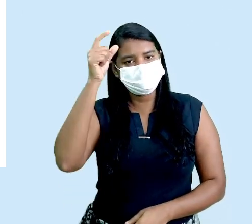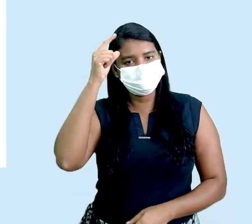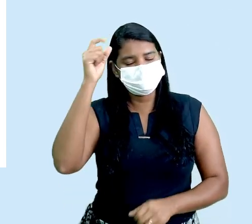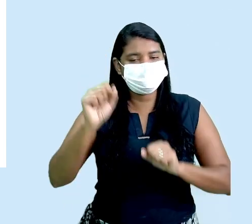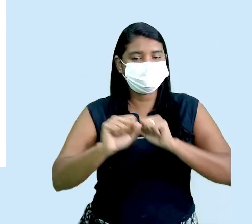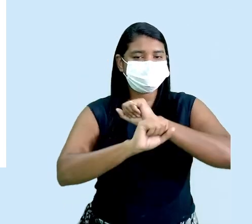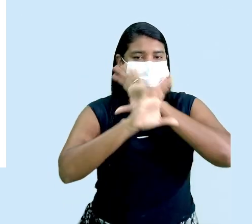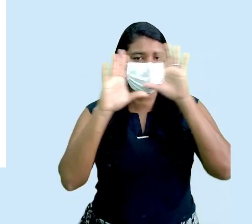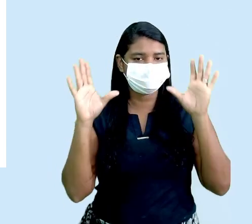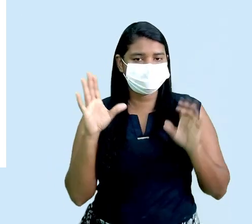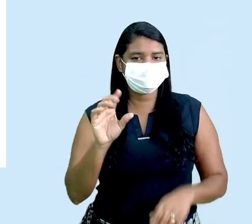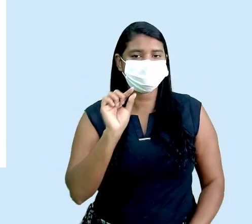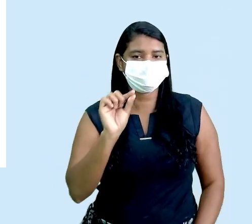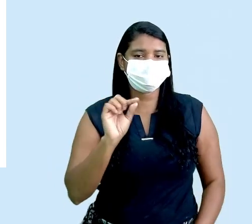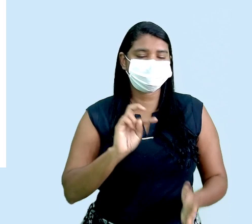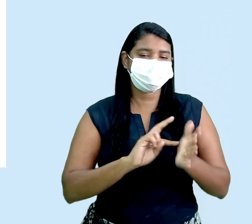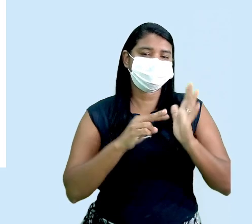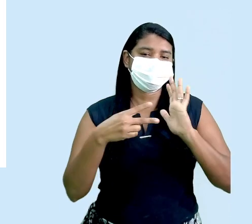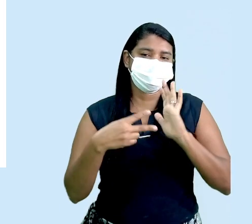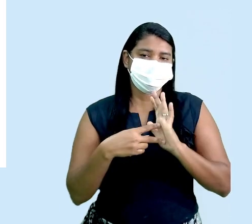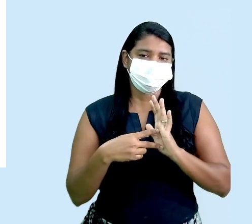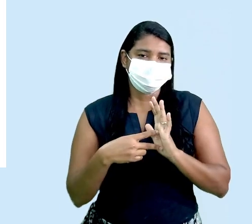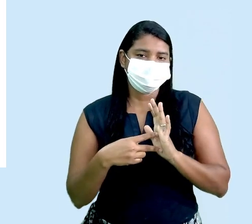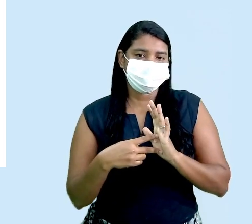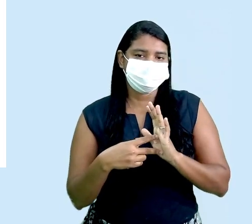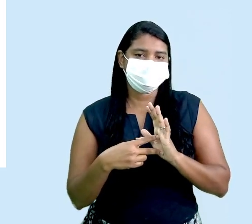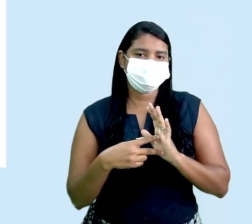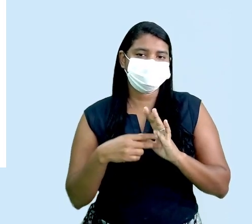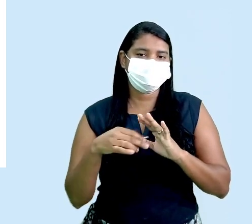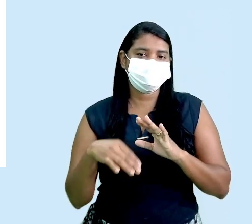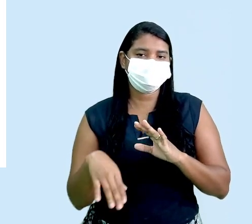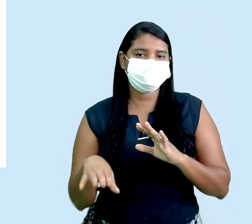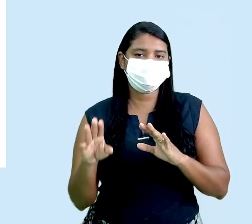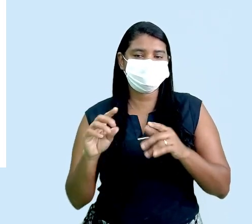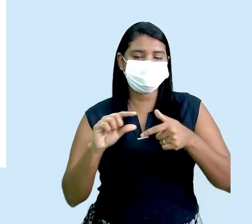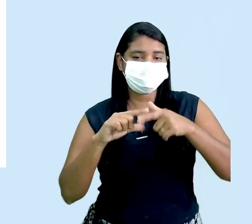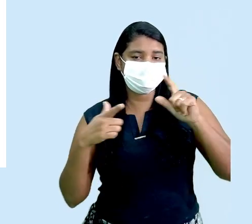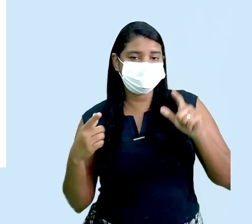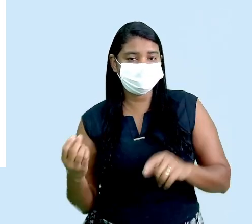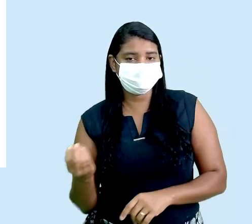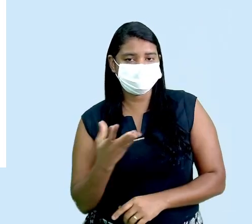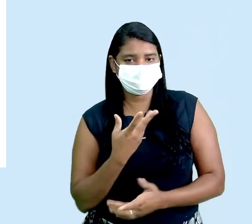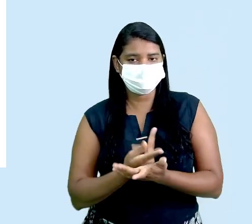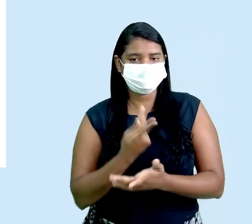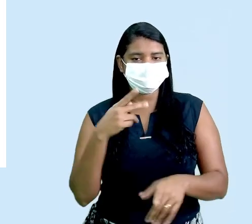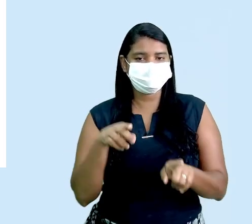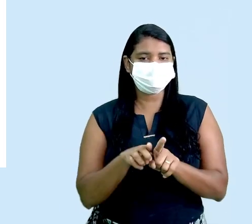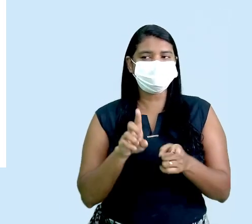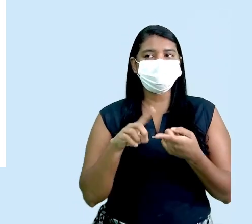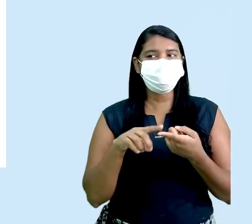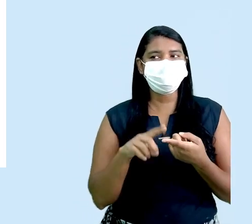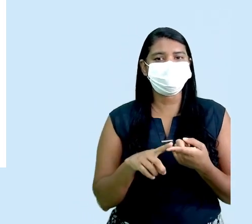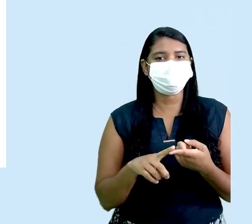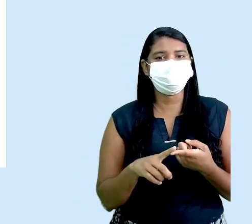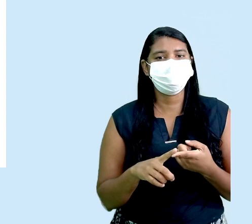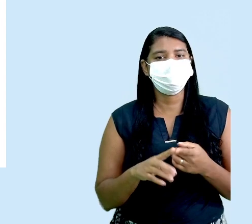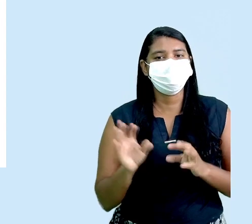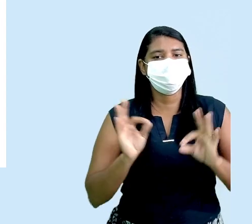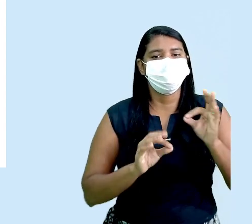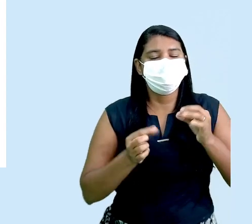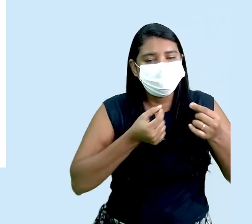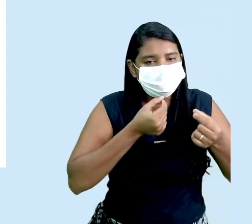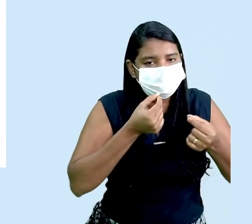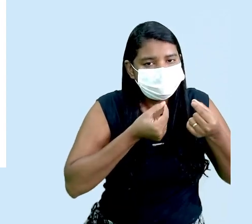clara do que é patrimônio e do que é modernidade, né? E alguns profissionais já começam a trabalhar com esse